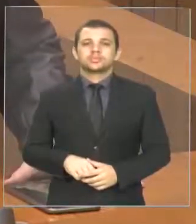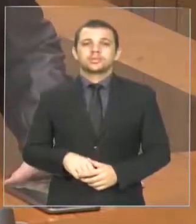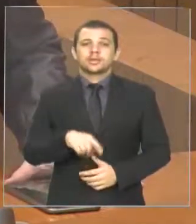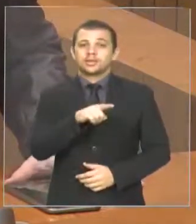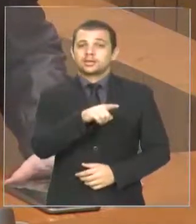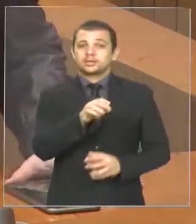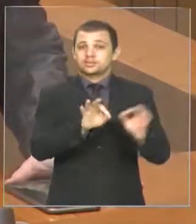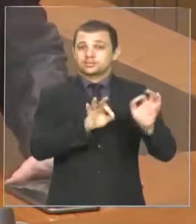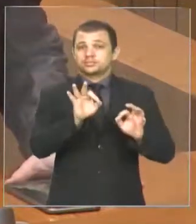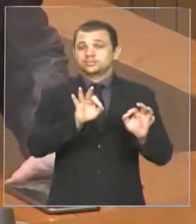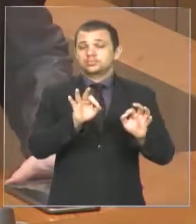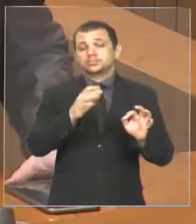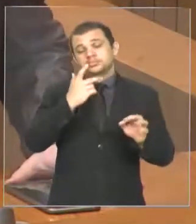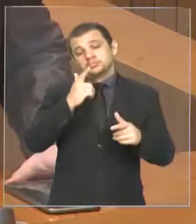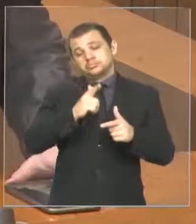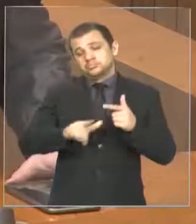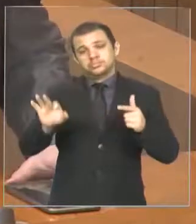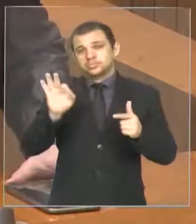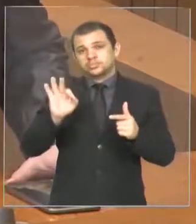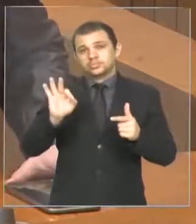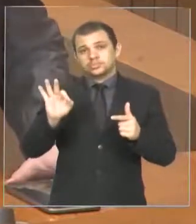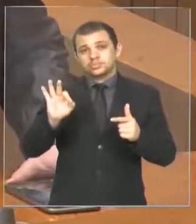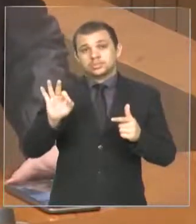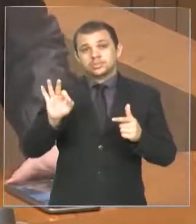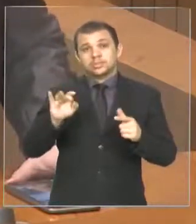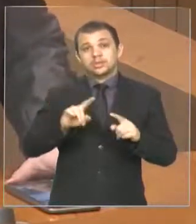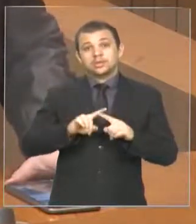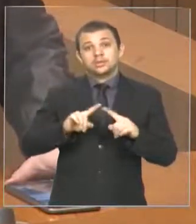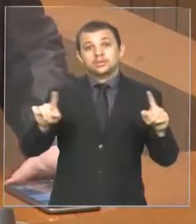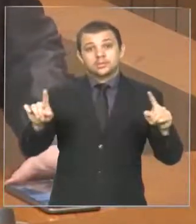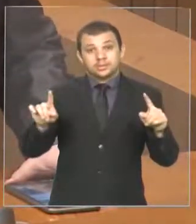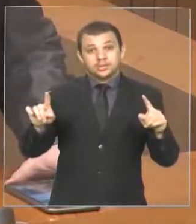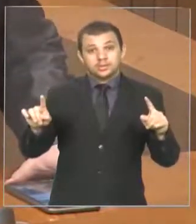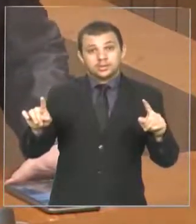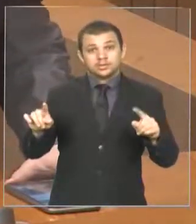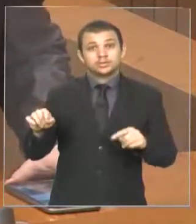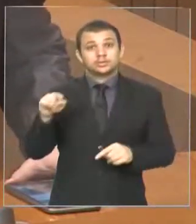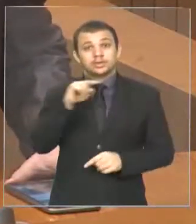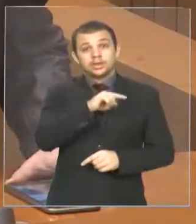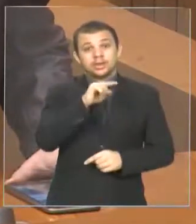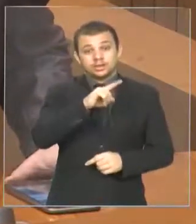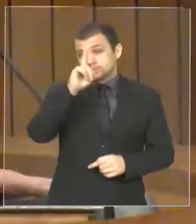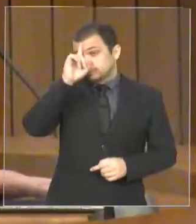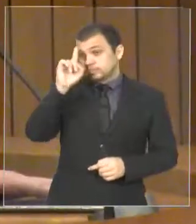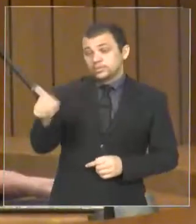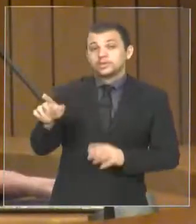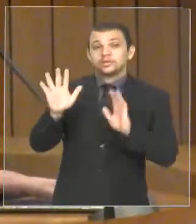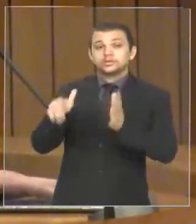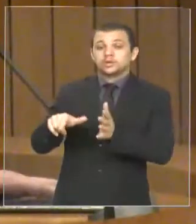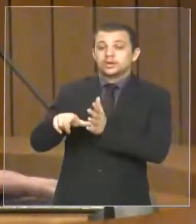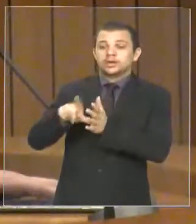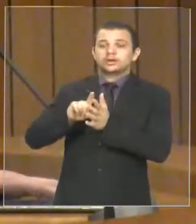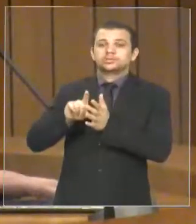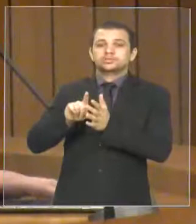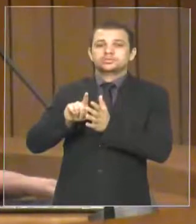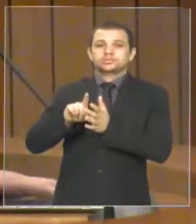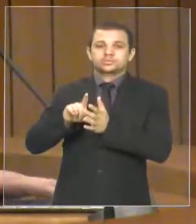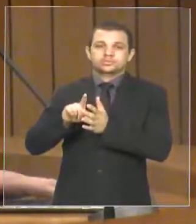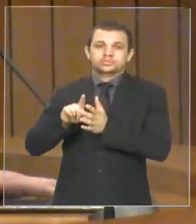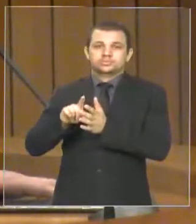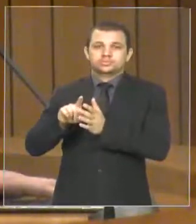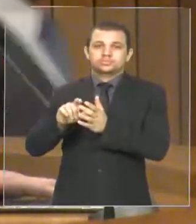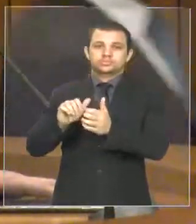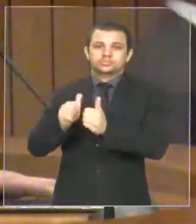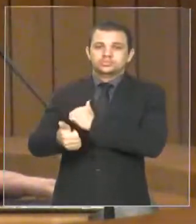nenhum problema, não fosse ela baixada já às vésperas dos jogos. Na prática, o que